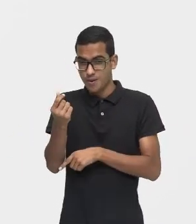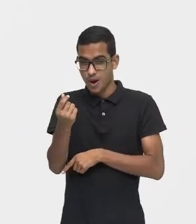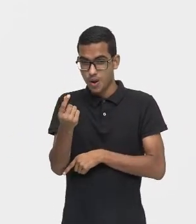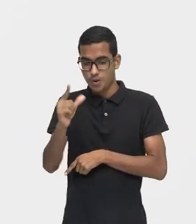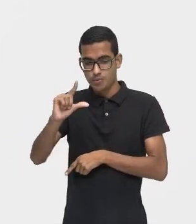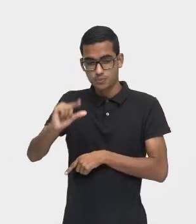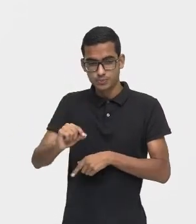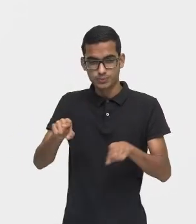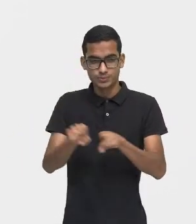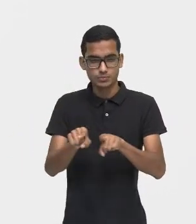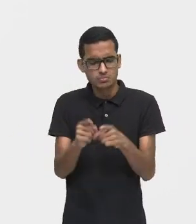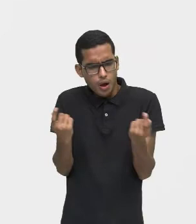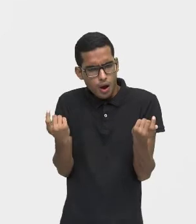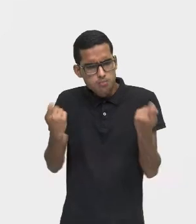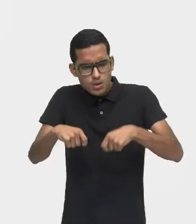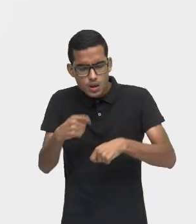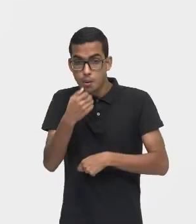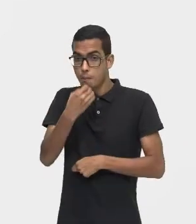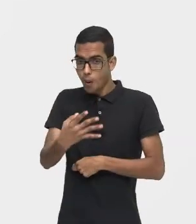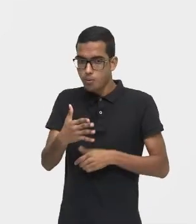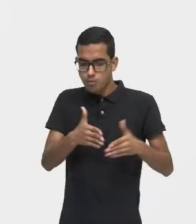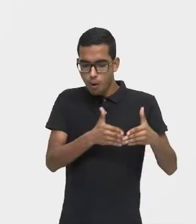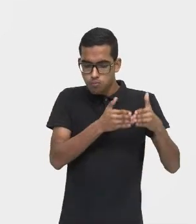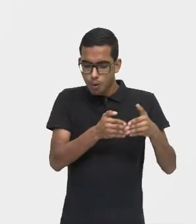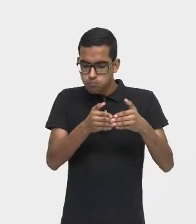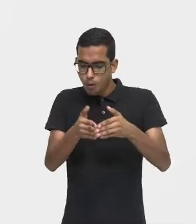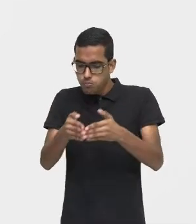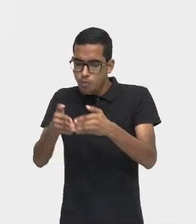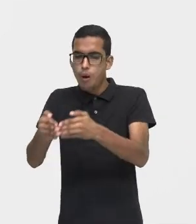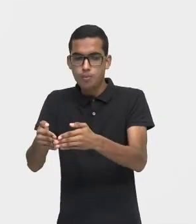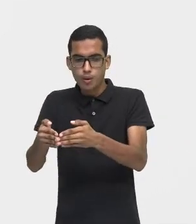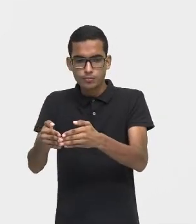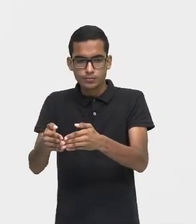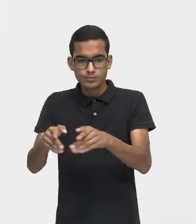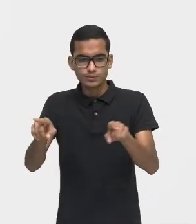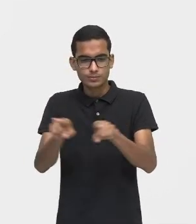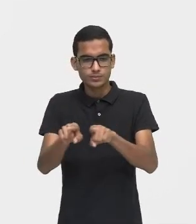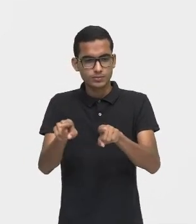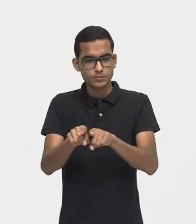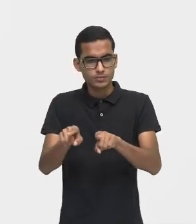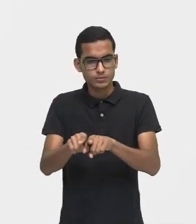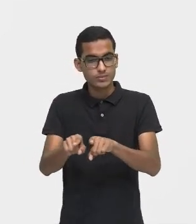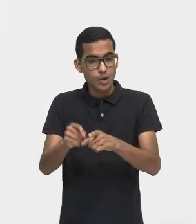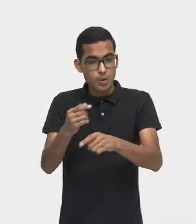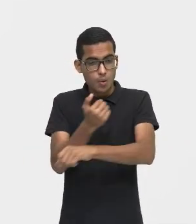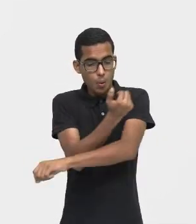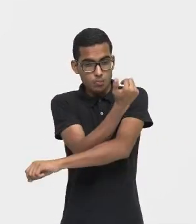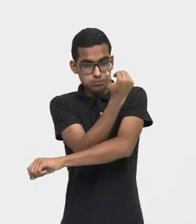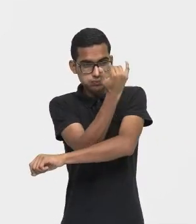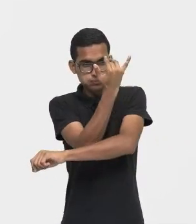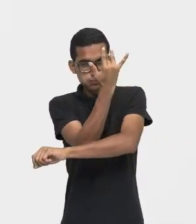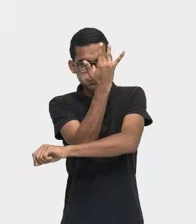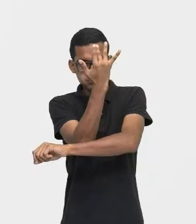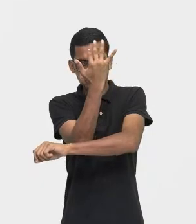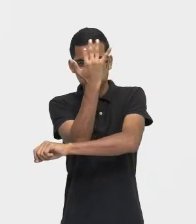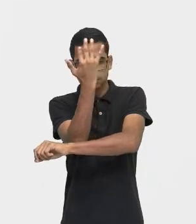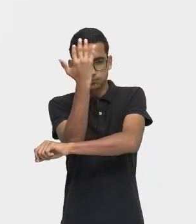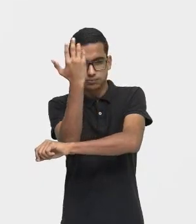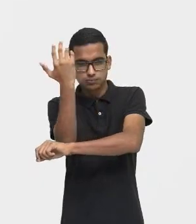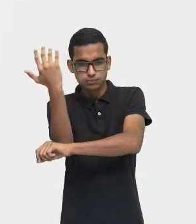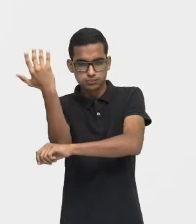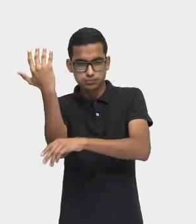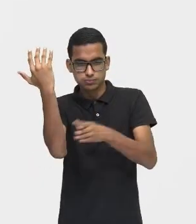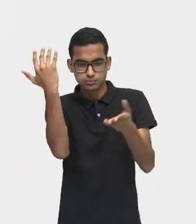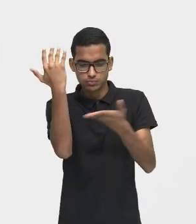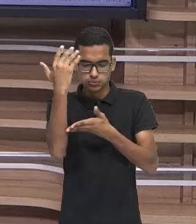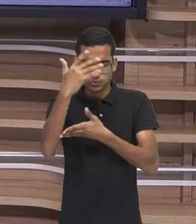alta capacidade de transporte. E a gente observa que o desflorestamento ainda é pequeno, tá? Porque ocorre